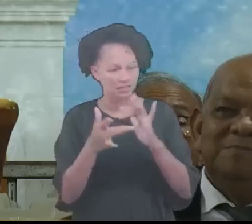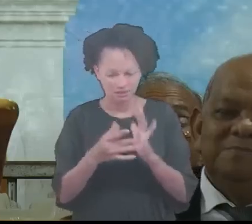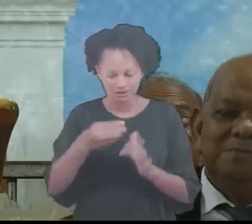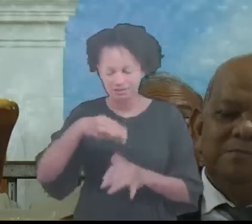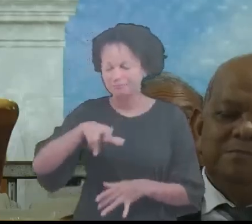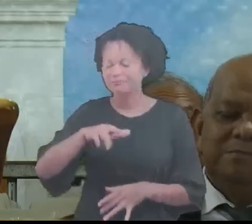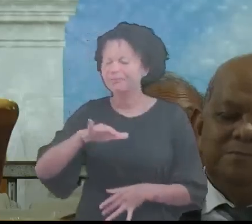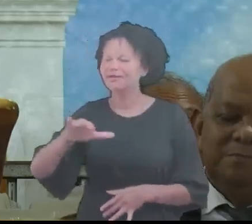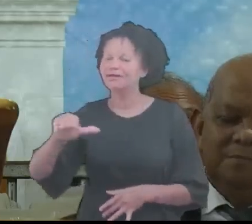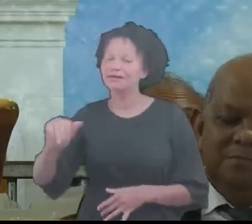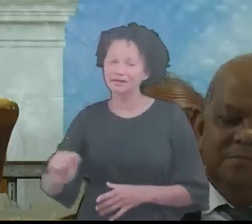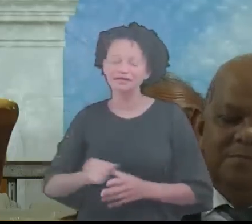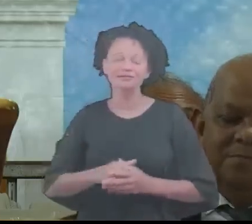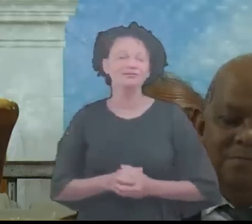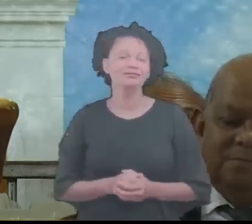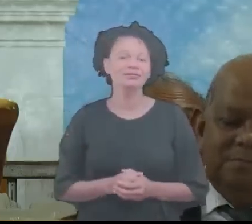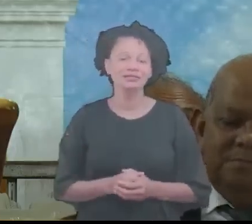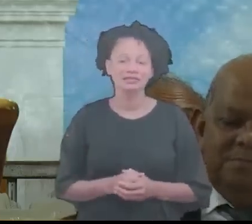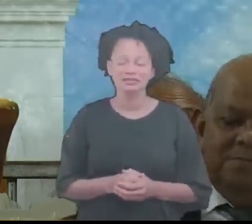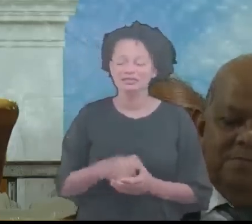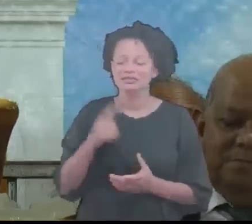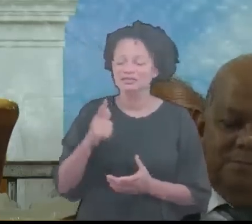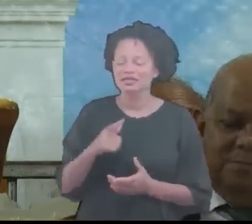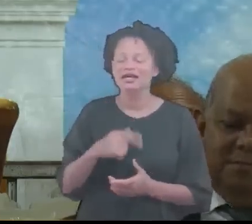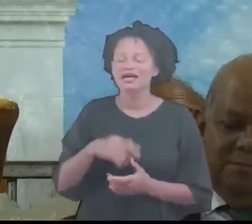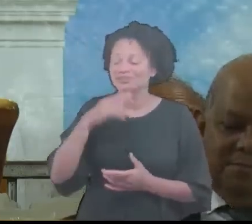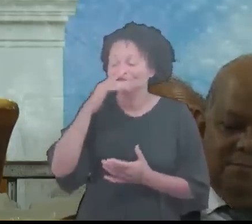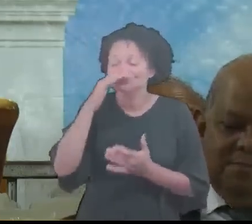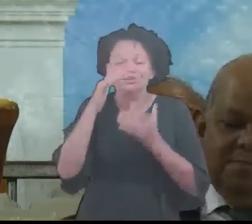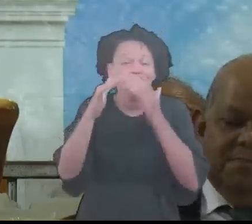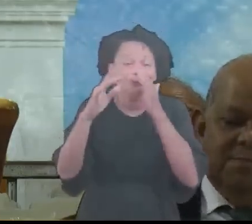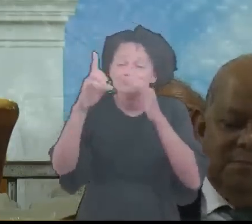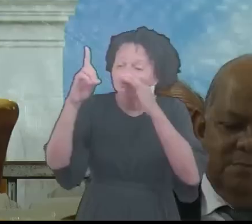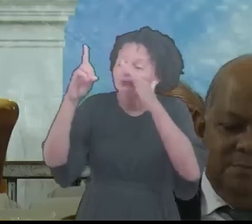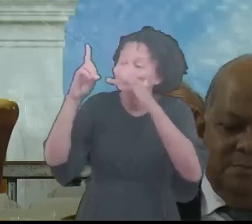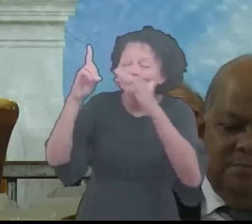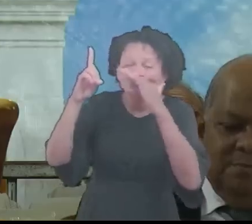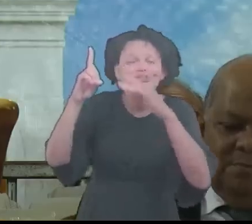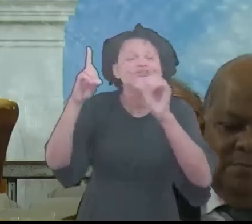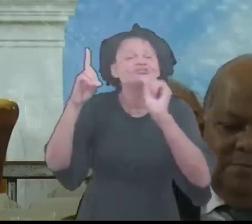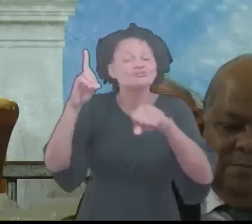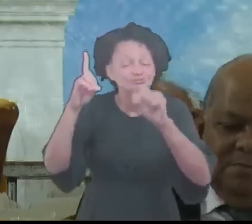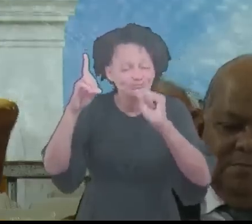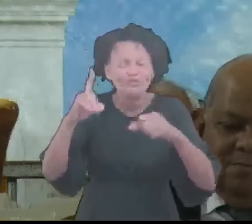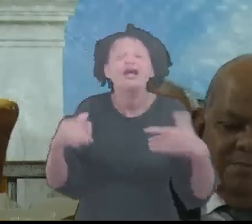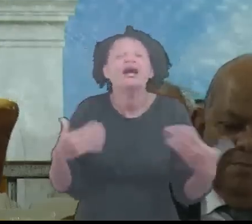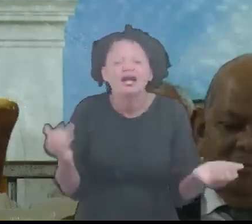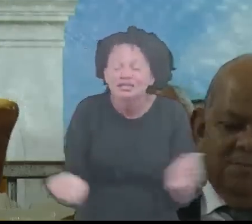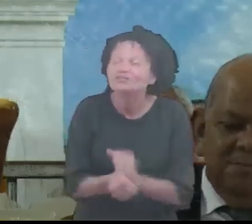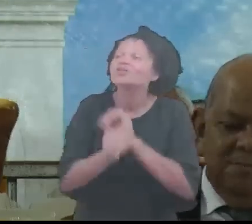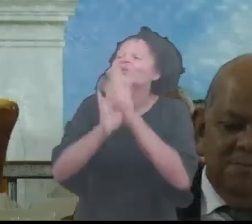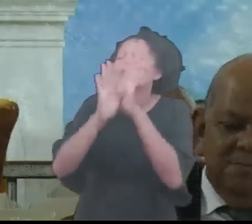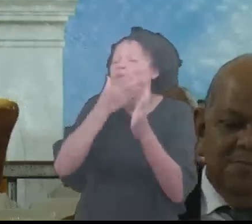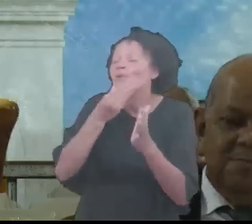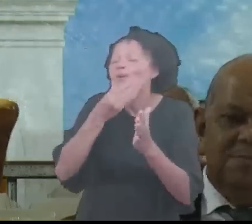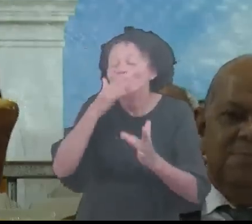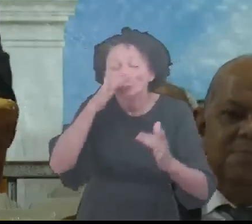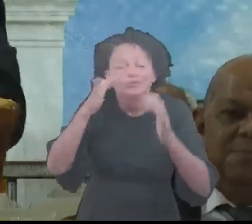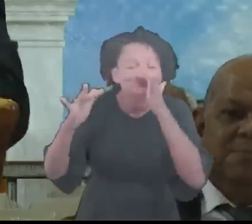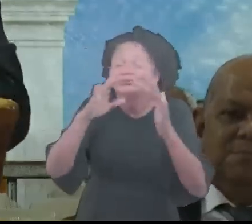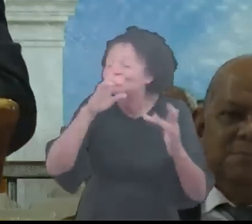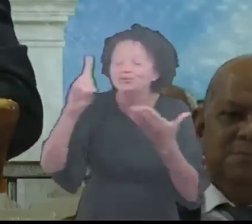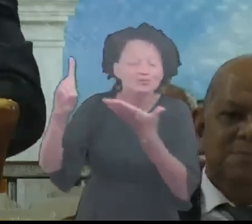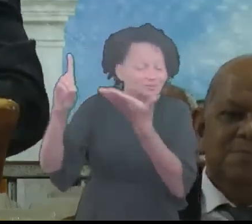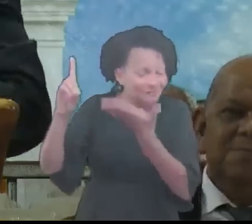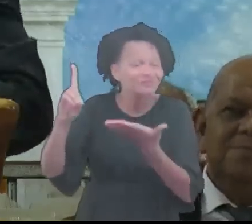mirra. Jesus é um saquitel de mirra. É cheiroso mesmo. Cadê o glória para o homem cheiroso? Cadê o glória para o homem